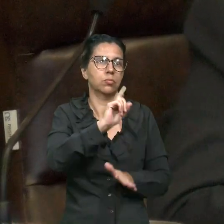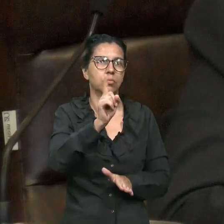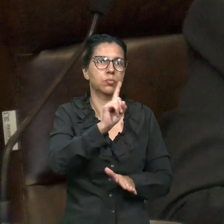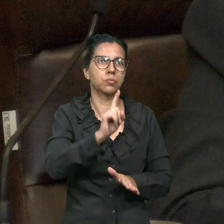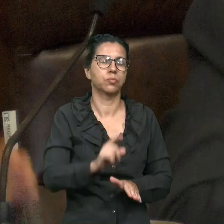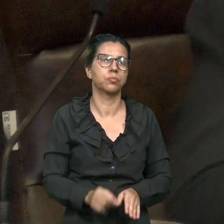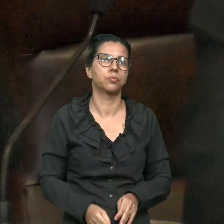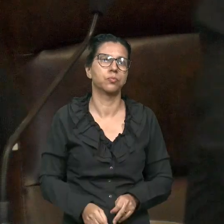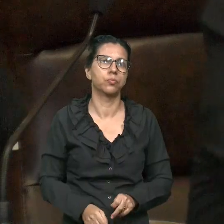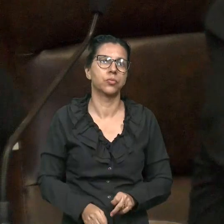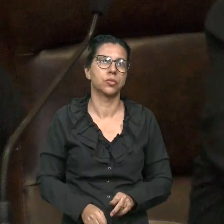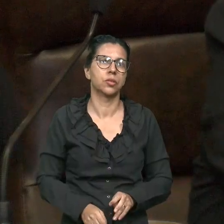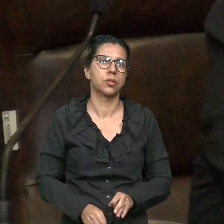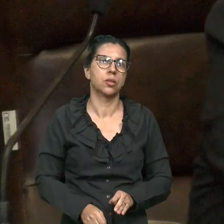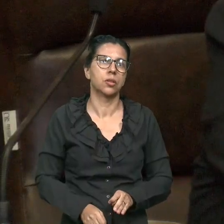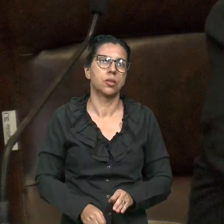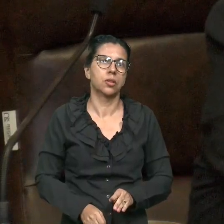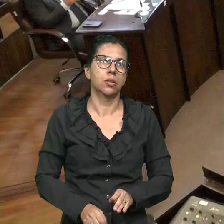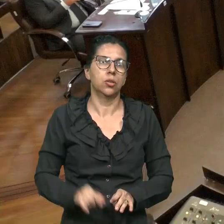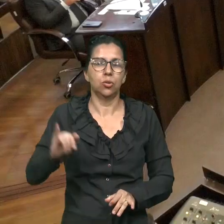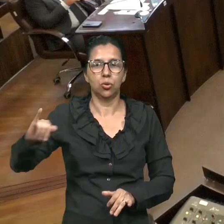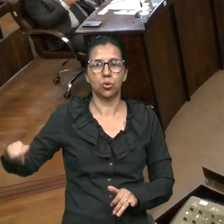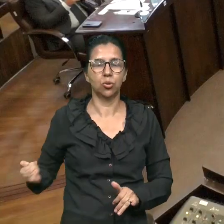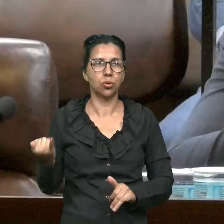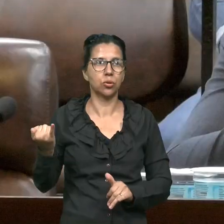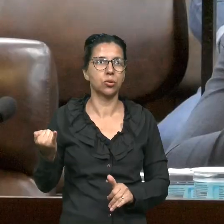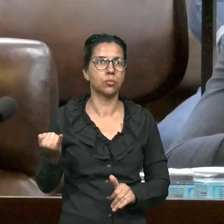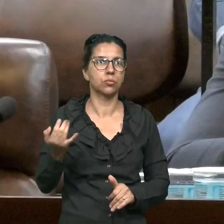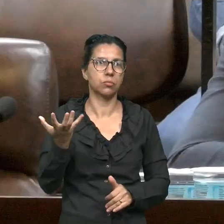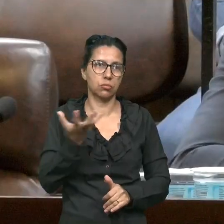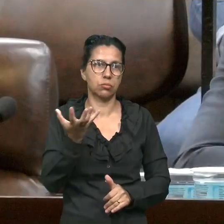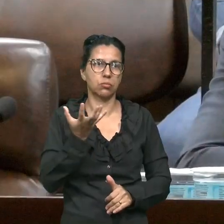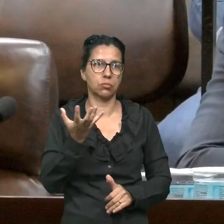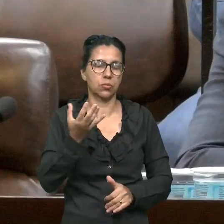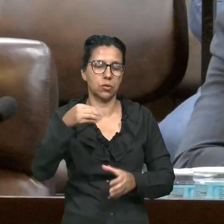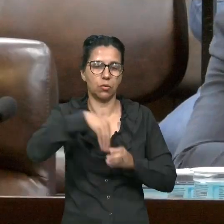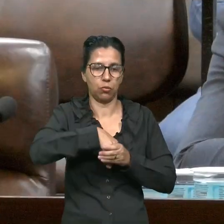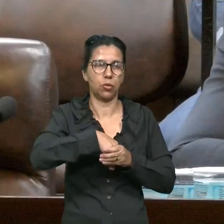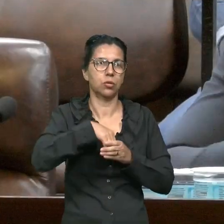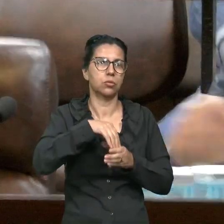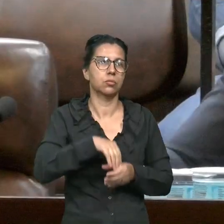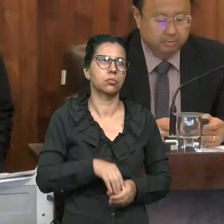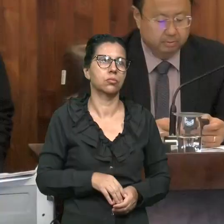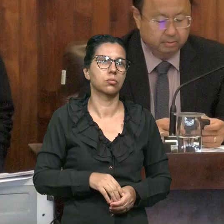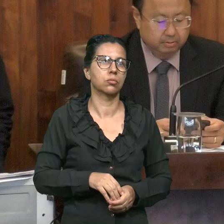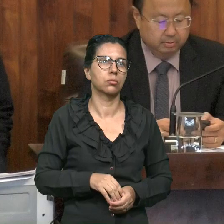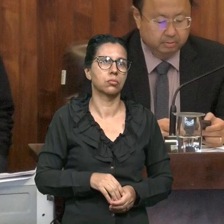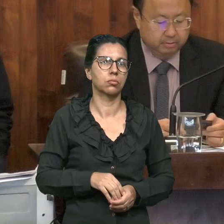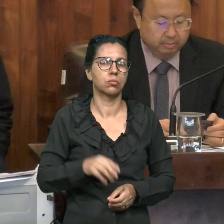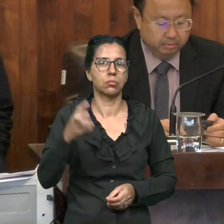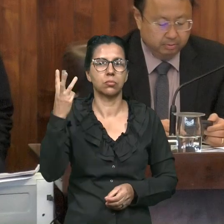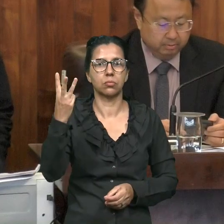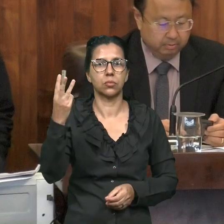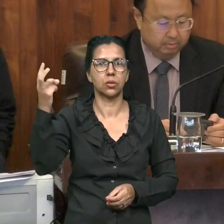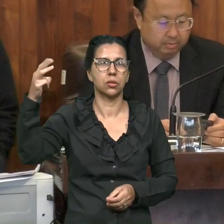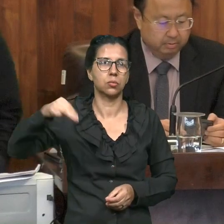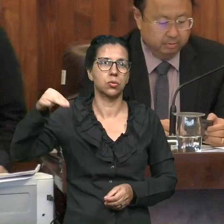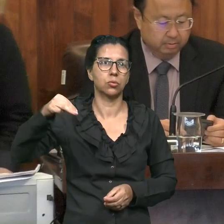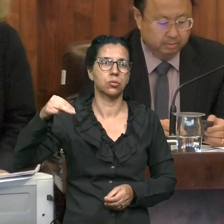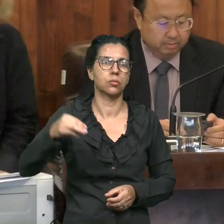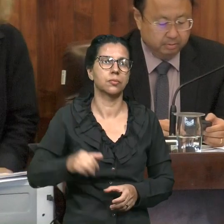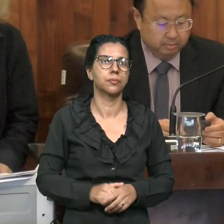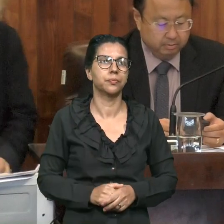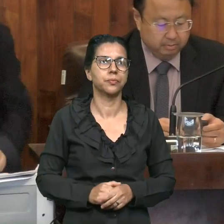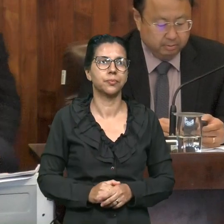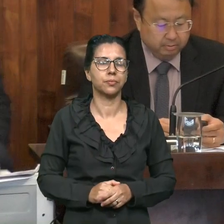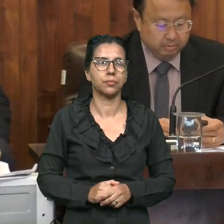Presidente. Questão de ordem, vereador Agente Federal Júnior Feffi. Justificativa de voto. Vossa Excelência, 3 minutos de justificativa de voto.